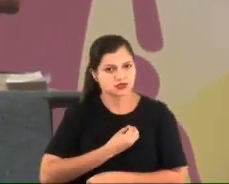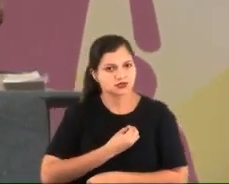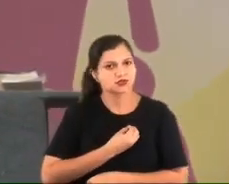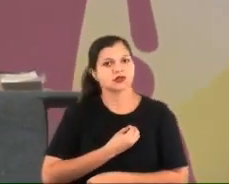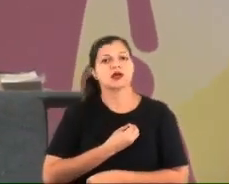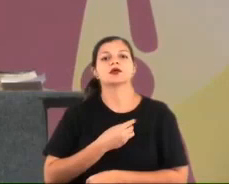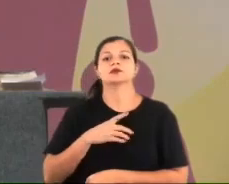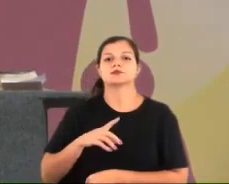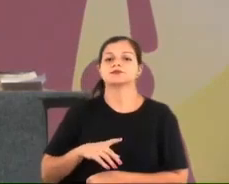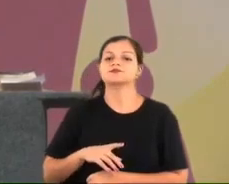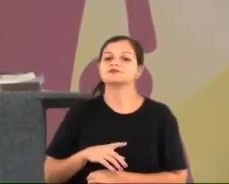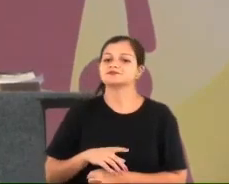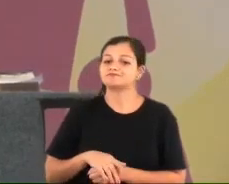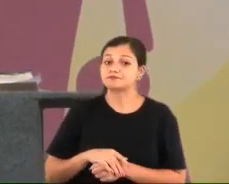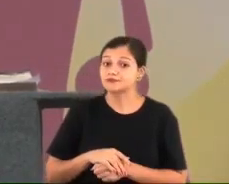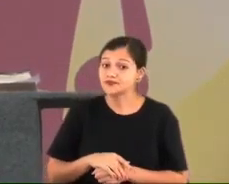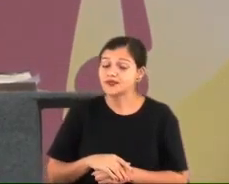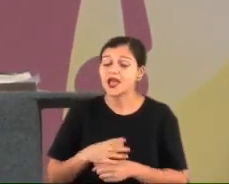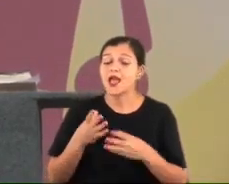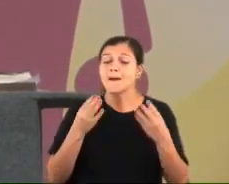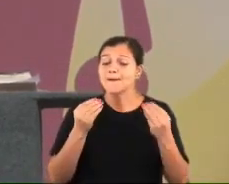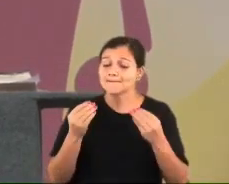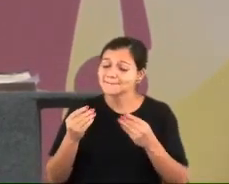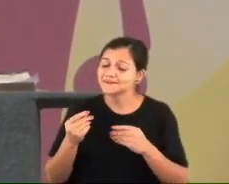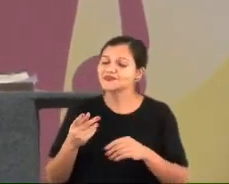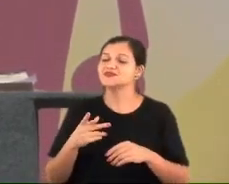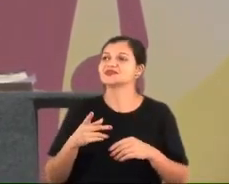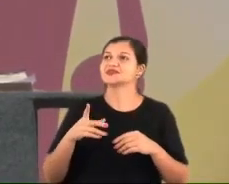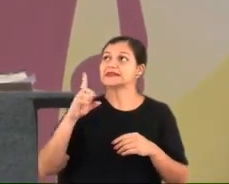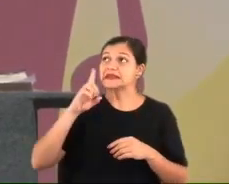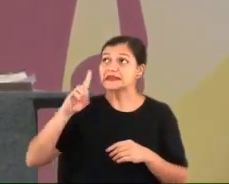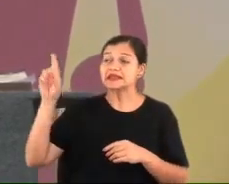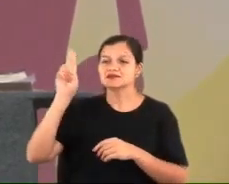muitas vezes Deus usou pessoas. Então,